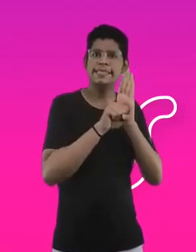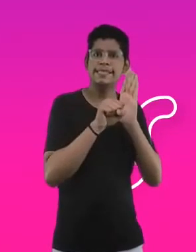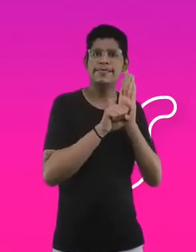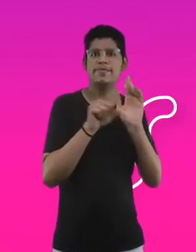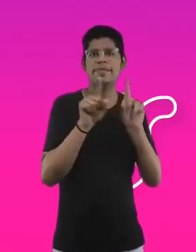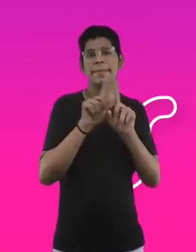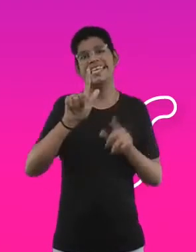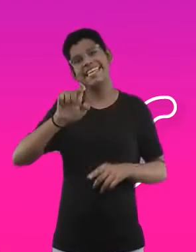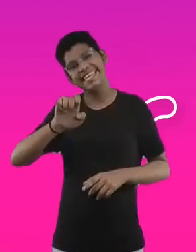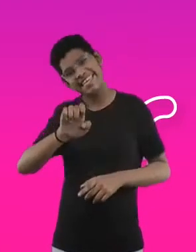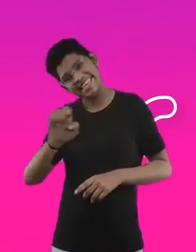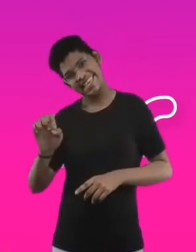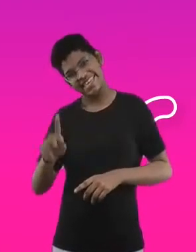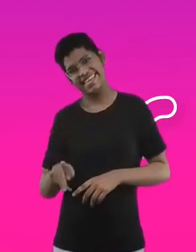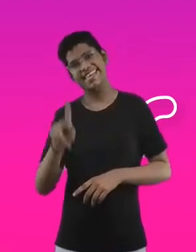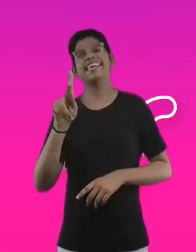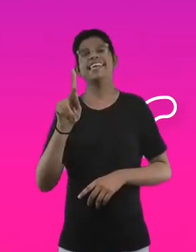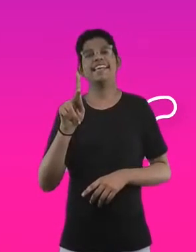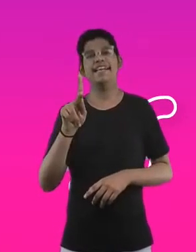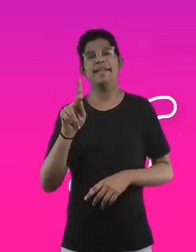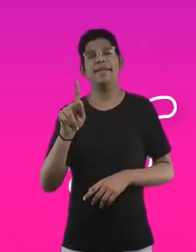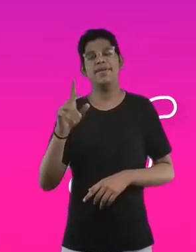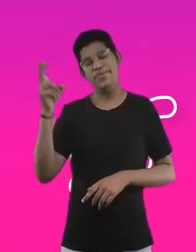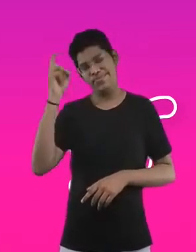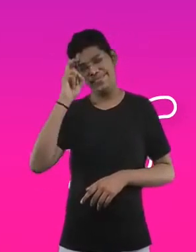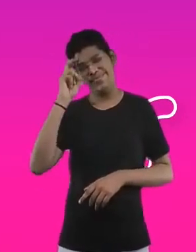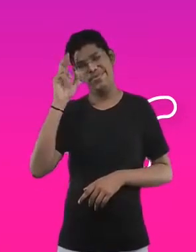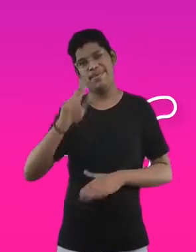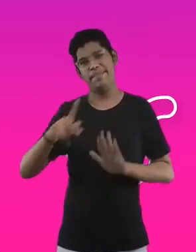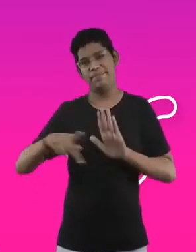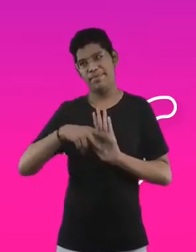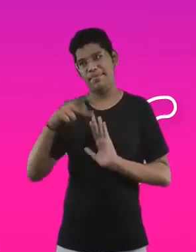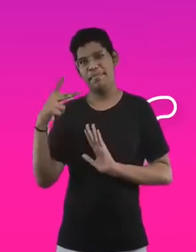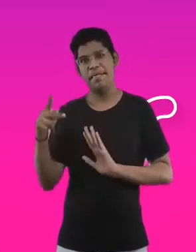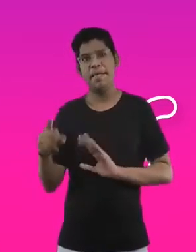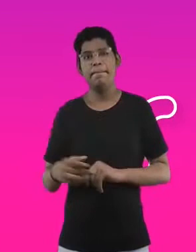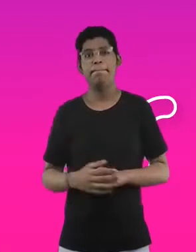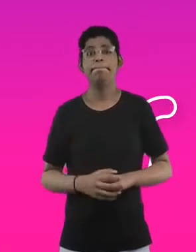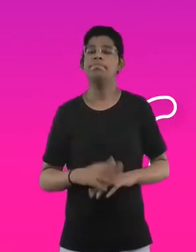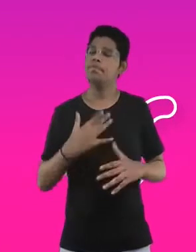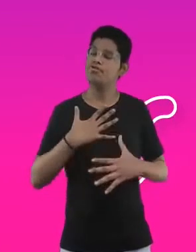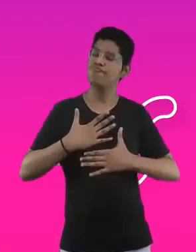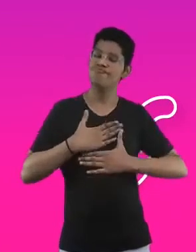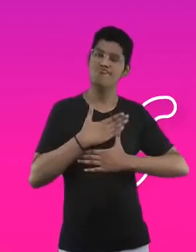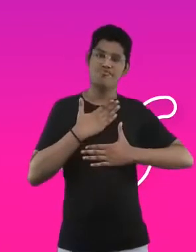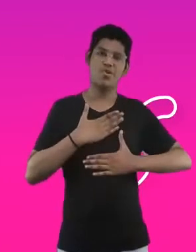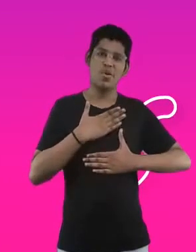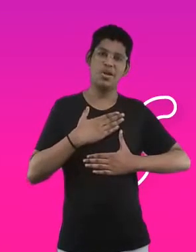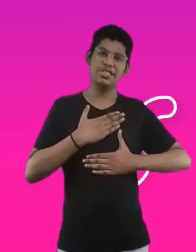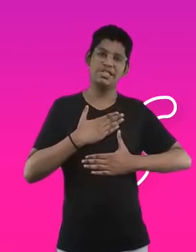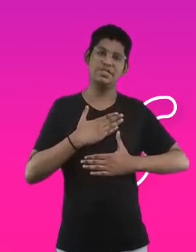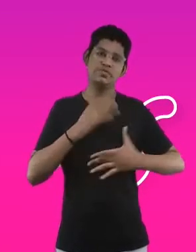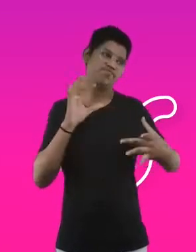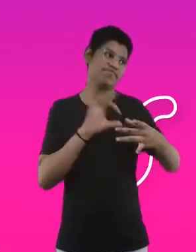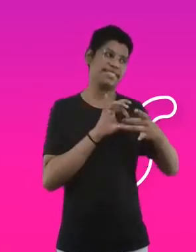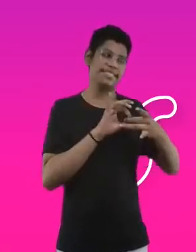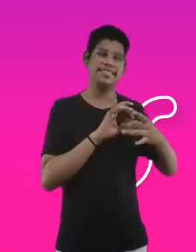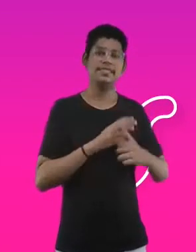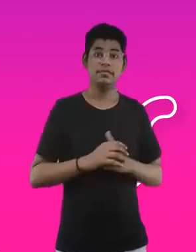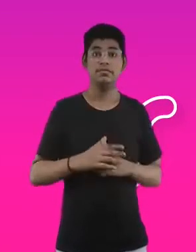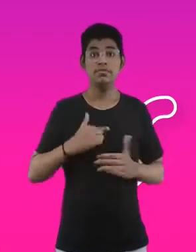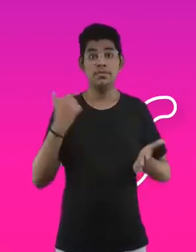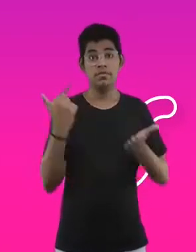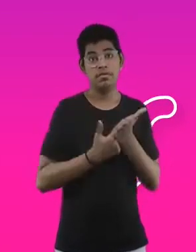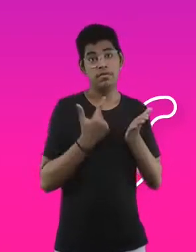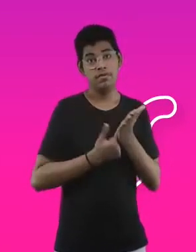que em geral, que são coisas que eu gosto, e vários livros também,